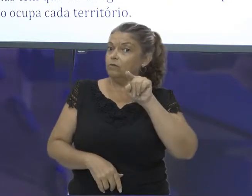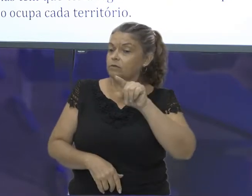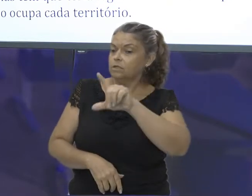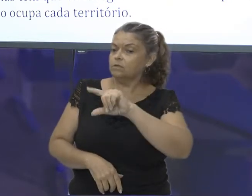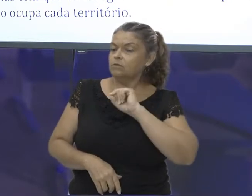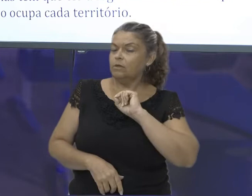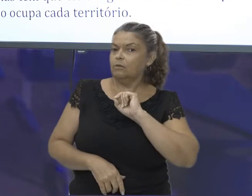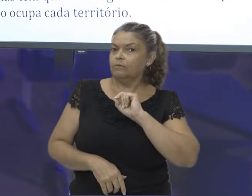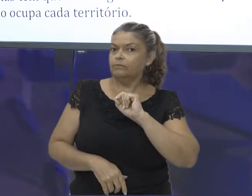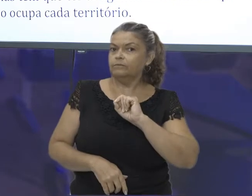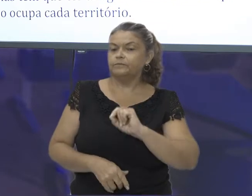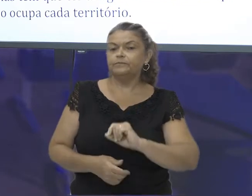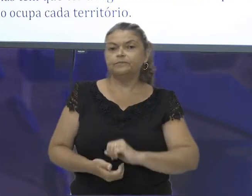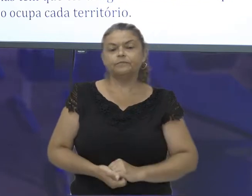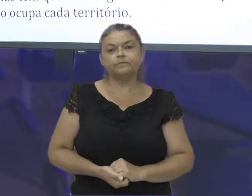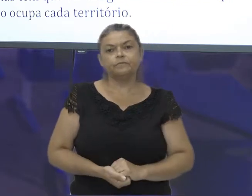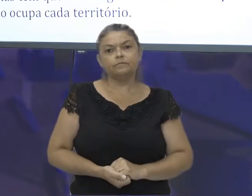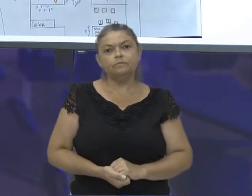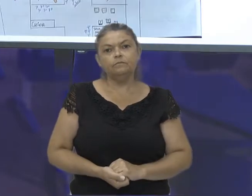escolheu.